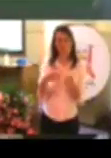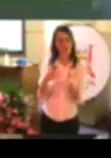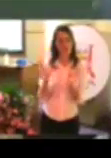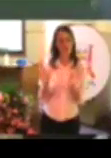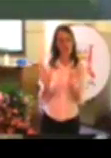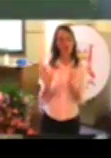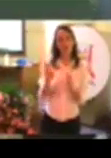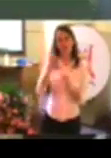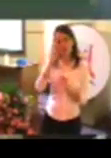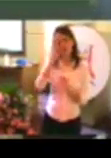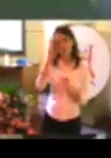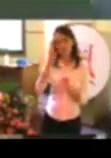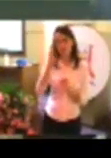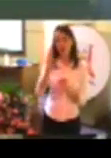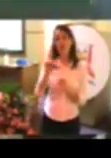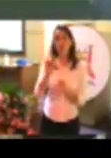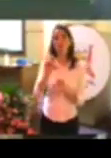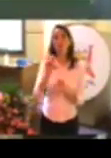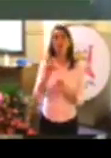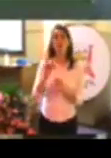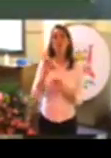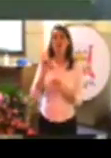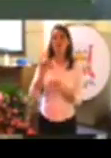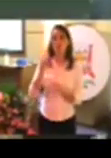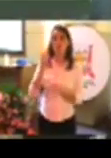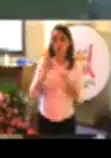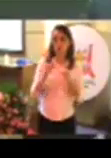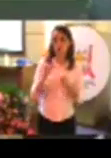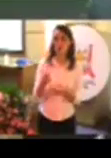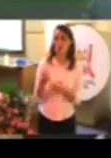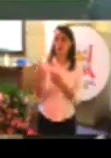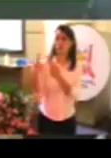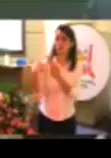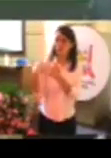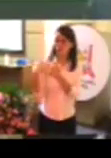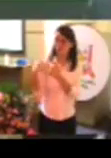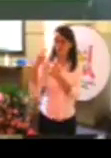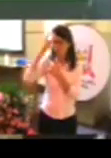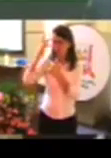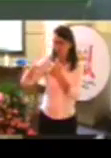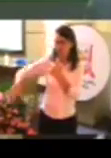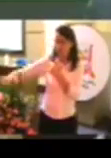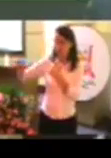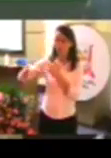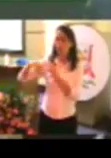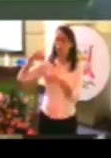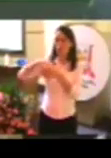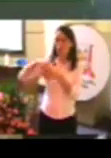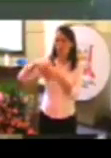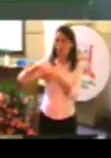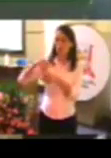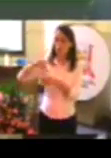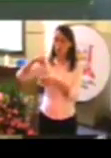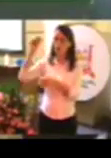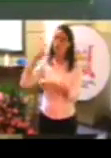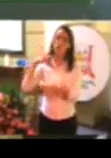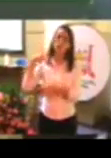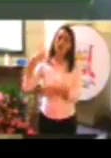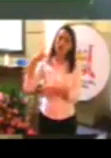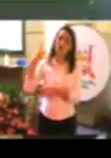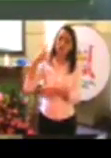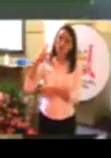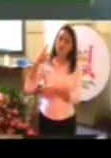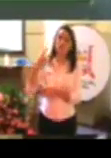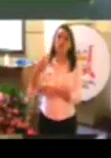interessa. Interessa é se o Poder Legislativo, o representante do povo, que foi eleito para representar o povo